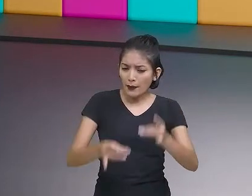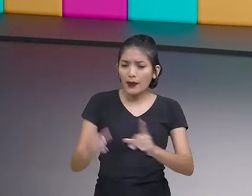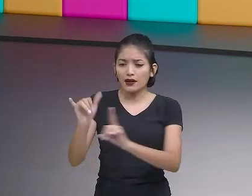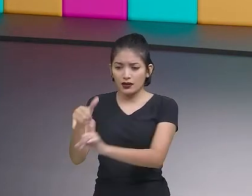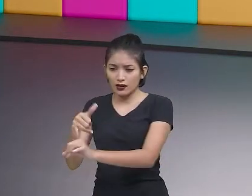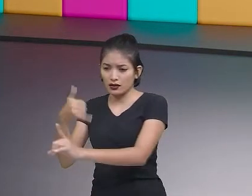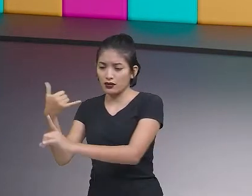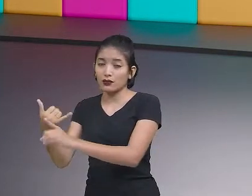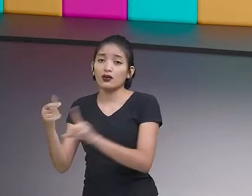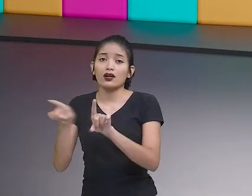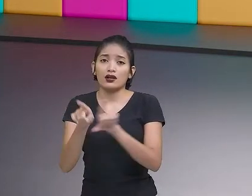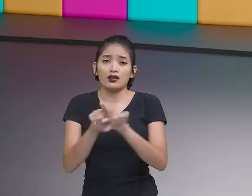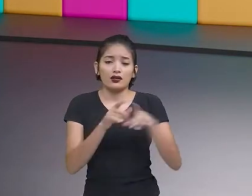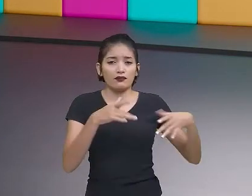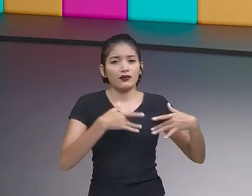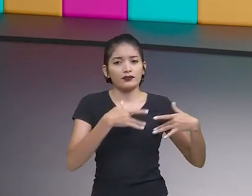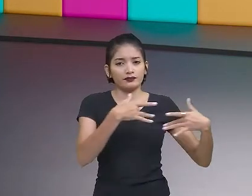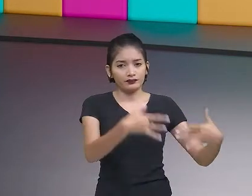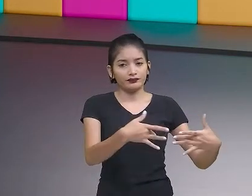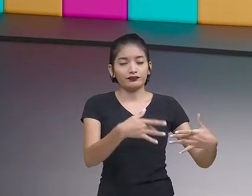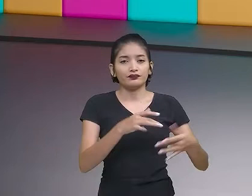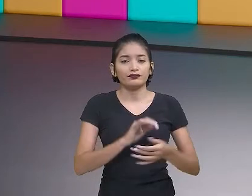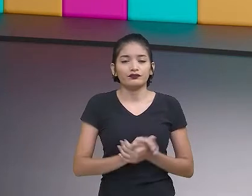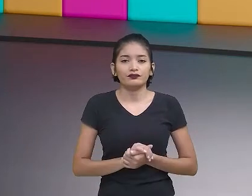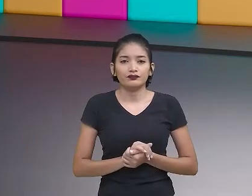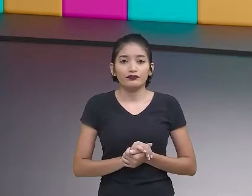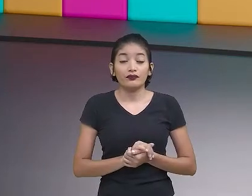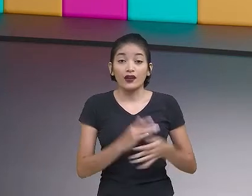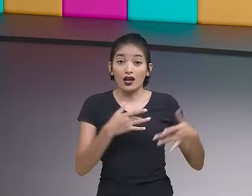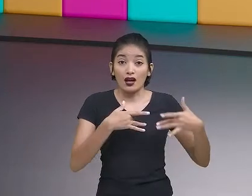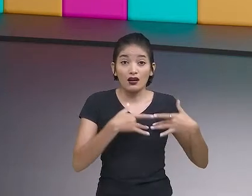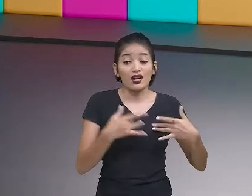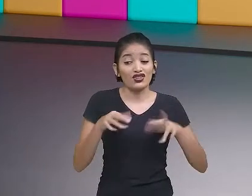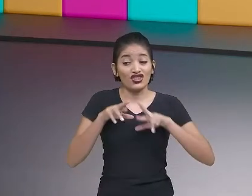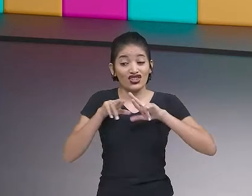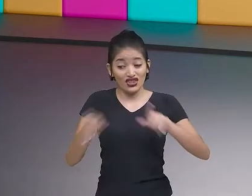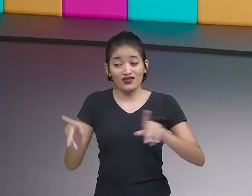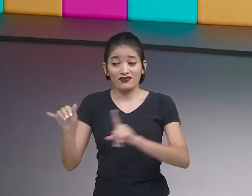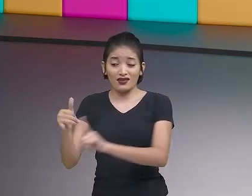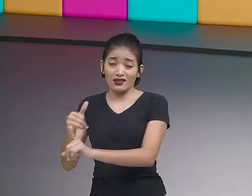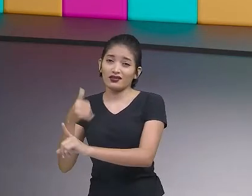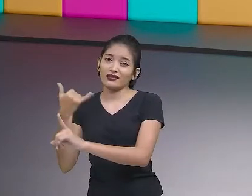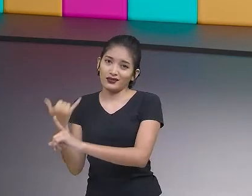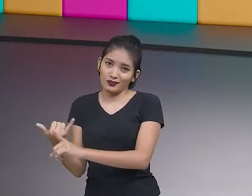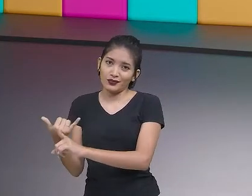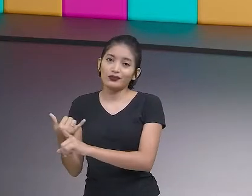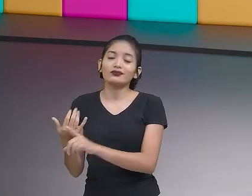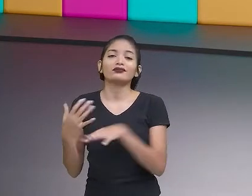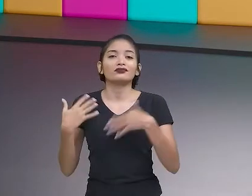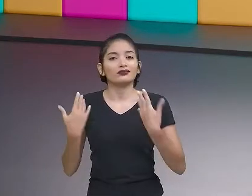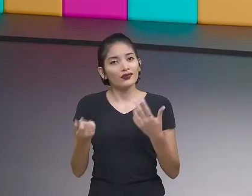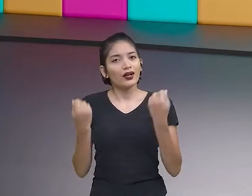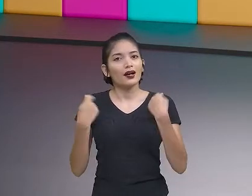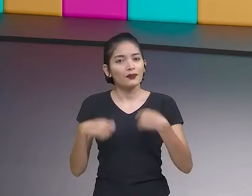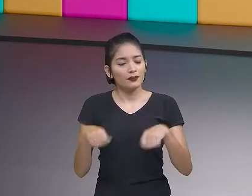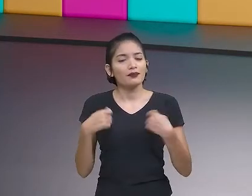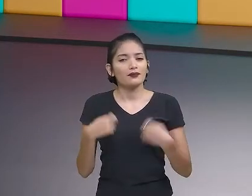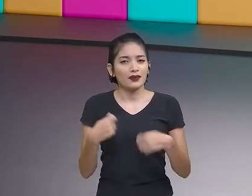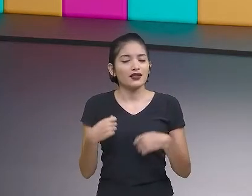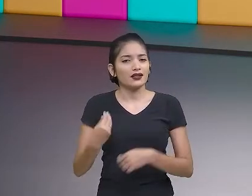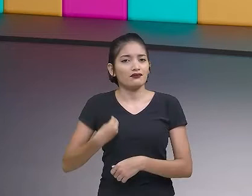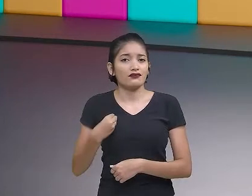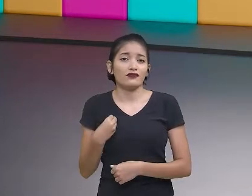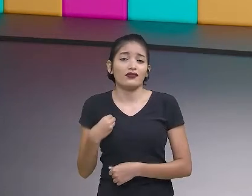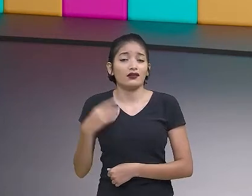amabilidade. A amabilidade é o oposto do bullying. Então, são situações que a gente precisa vivenciar. Por isso